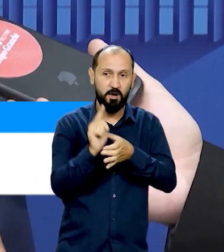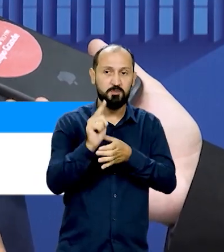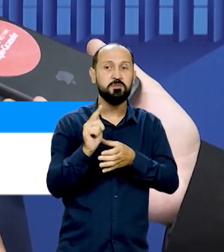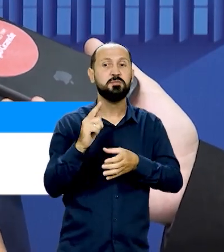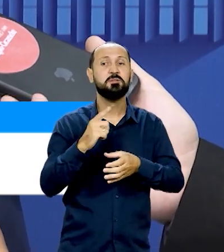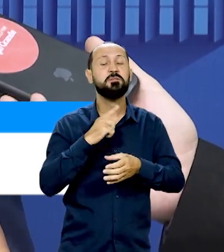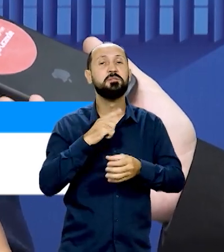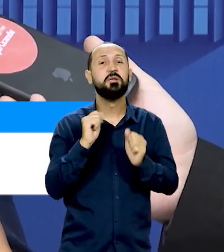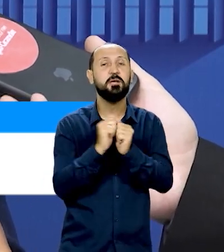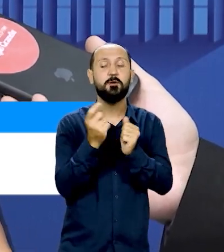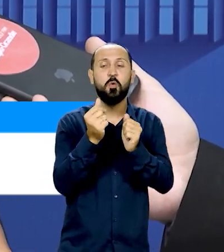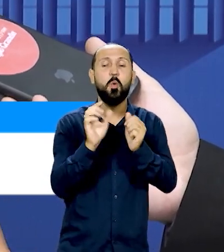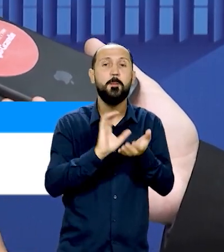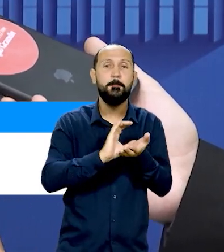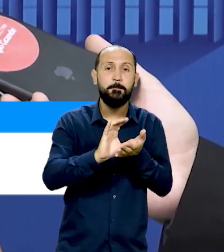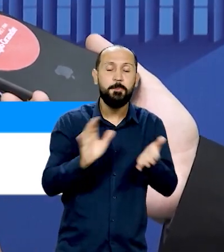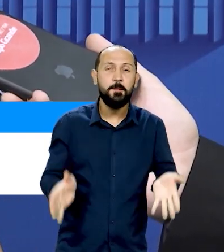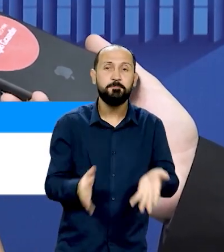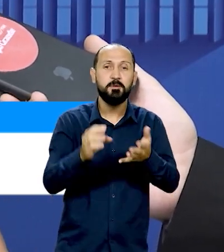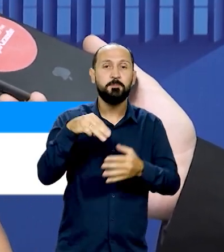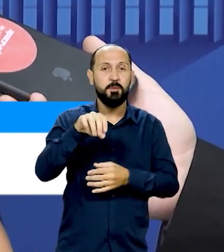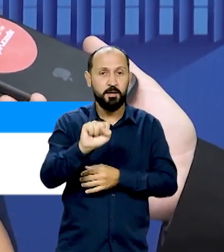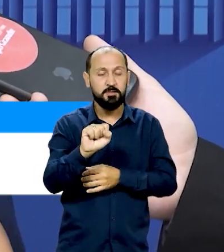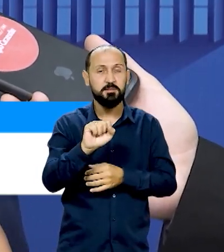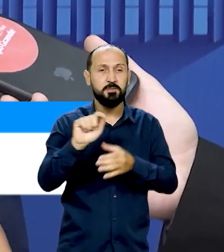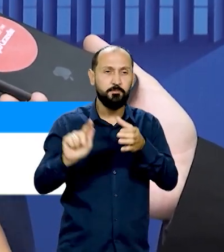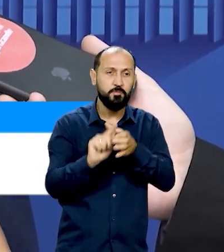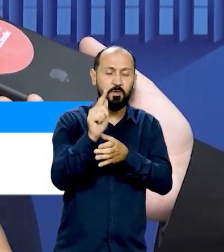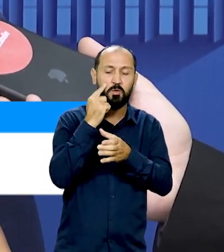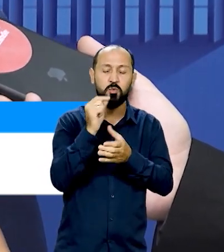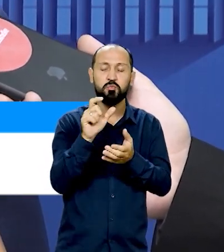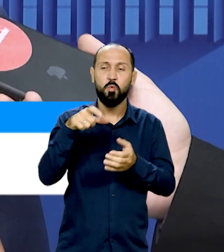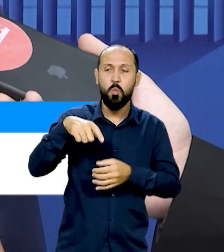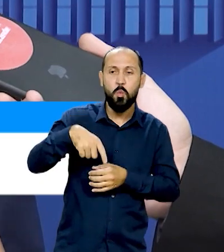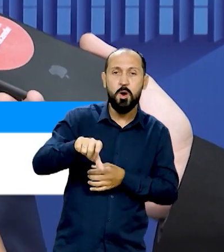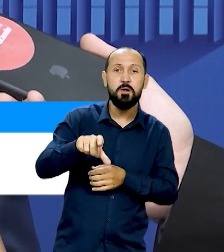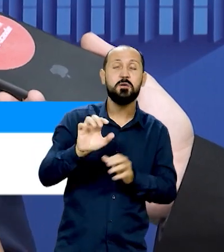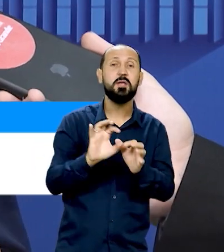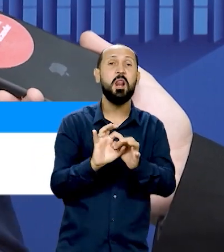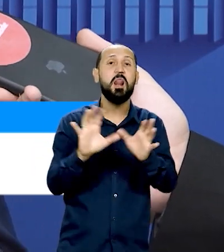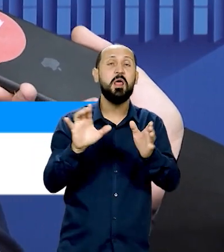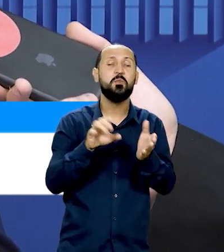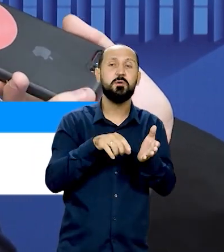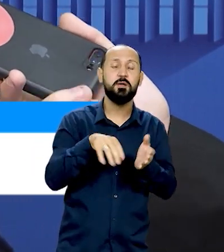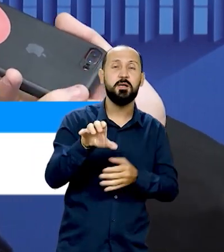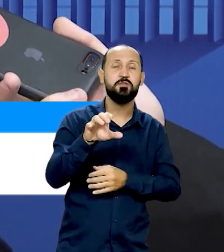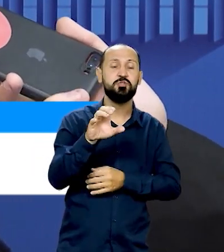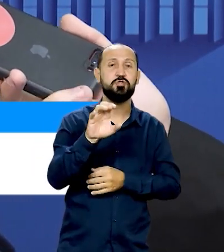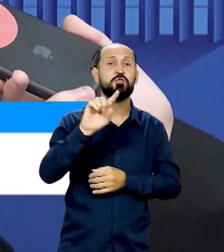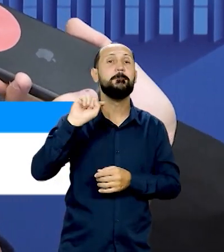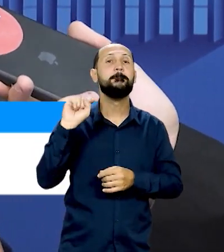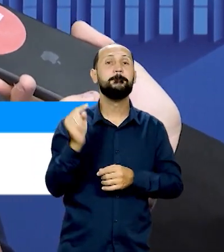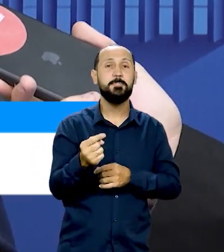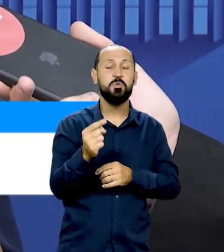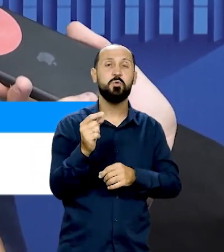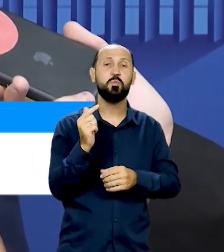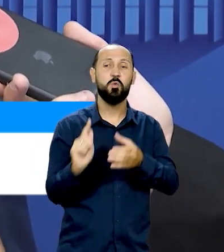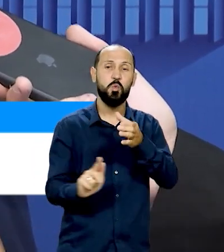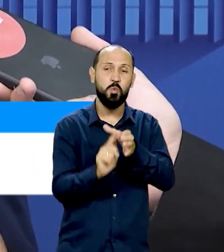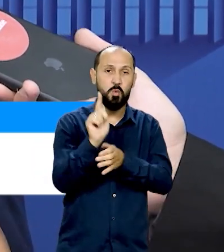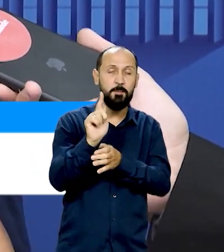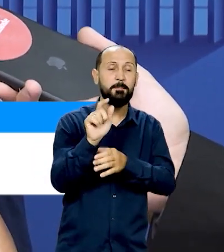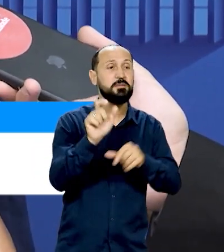gás possam ter, inclusive, o incentivo da MS Gás, criando um voucher, um cartão que dá um crédito de R$1.000